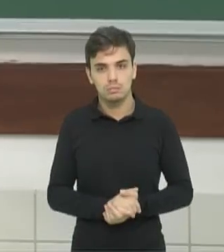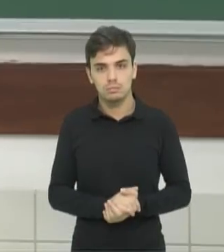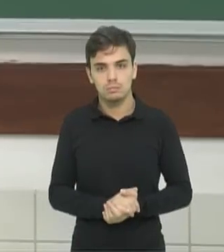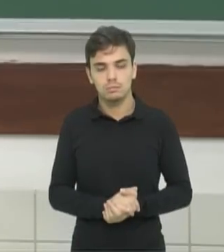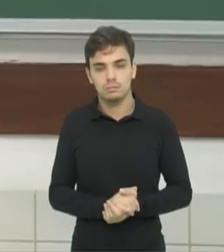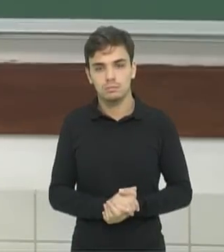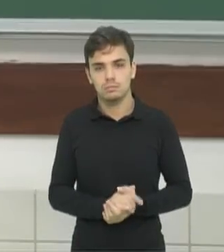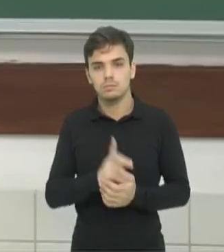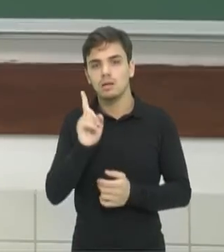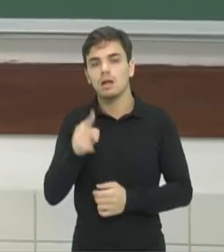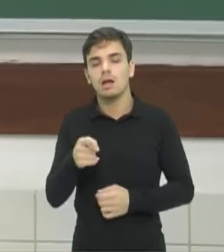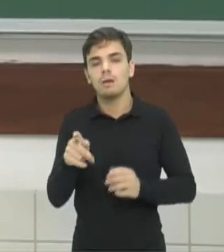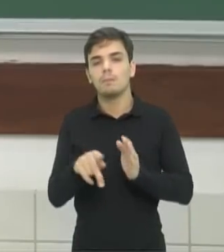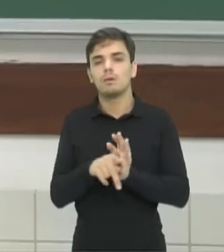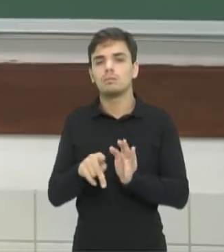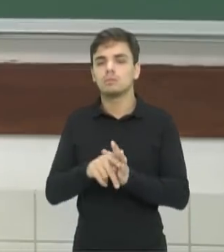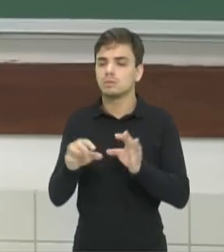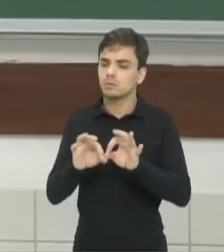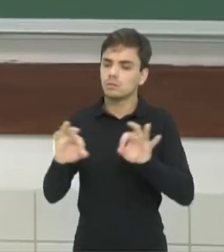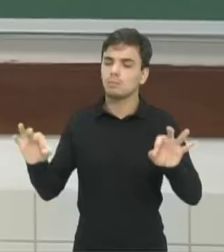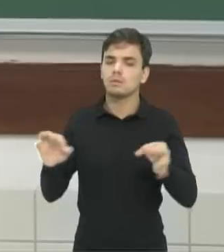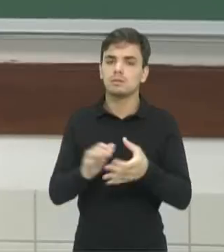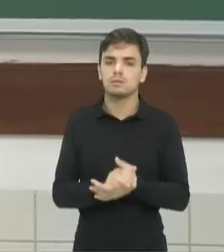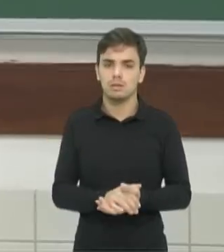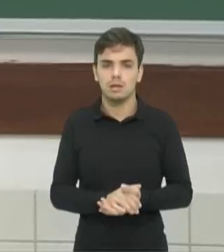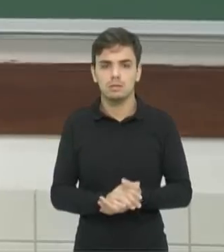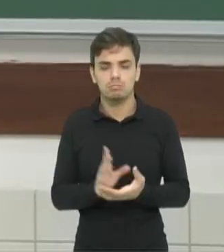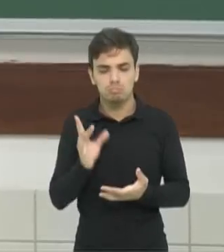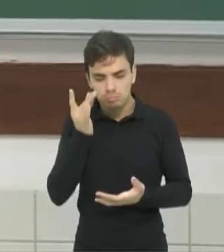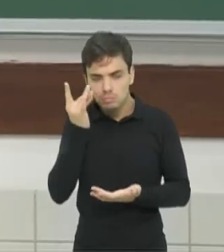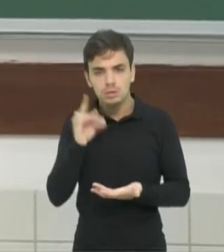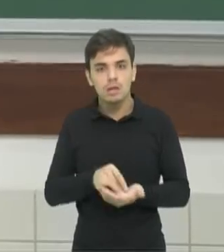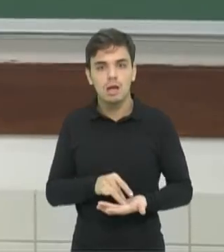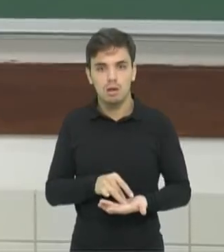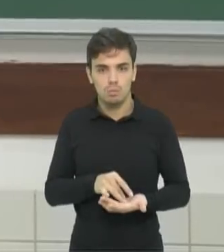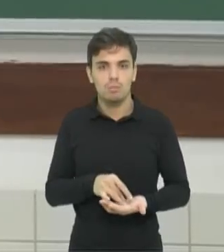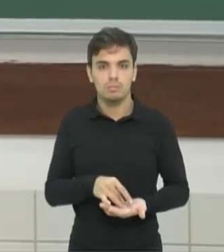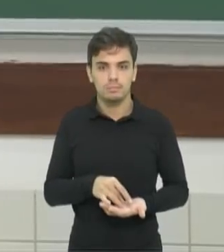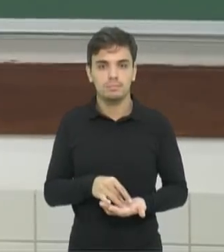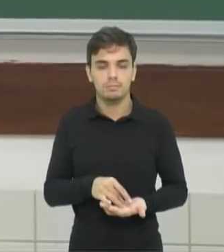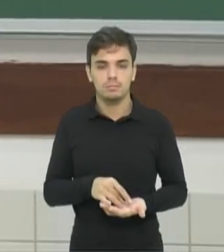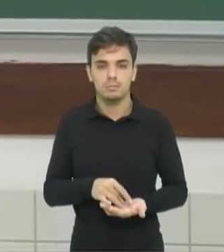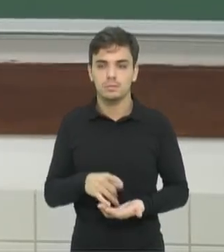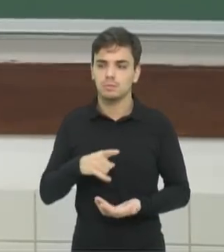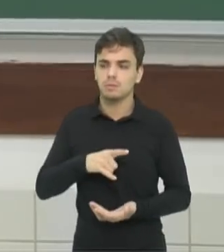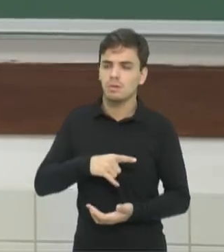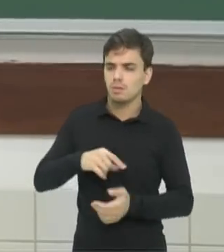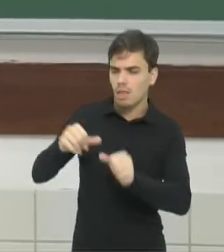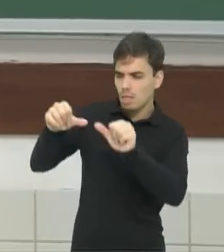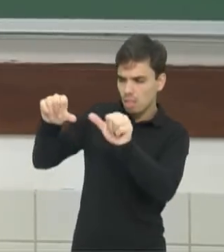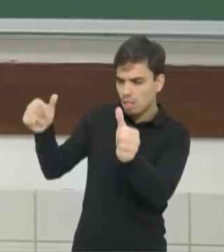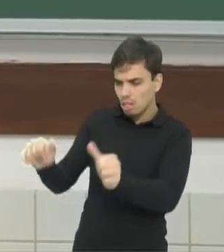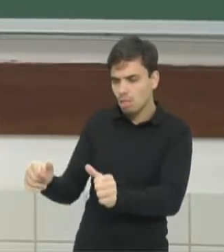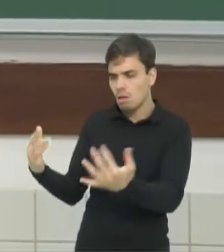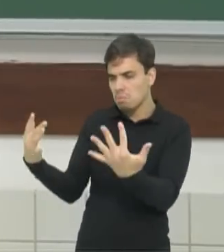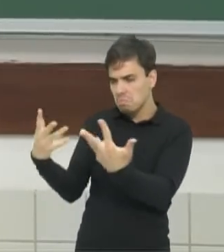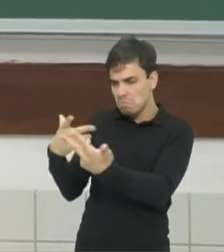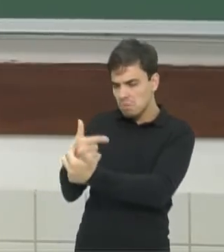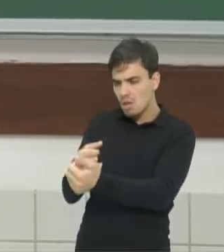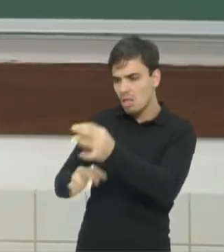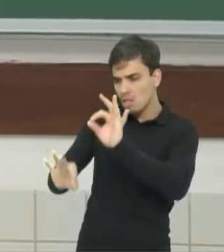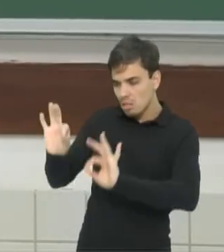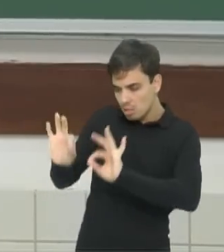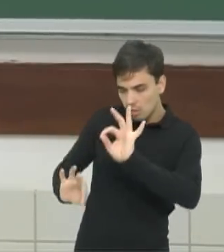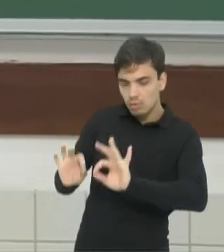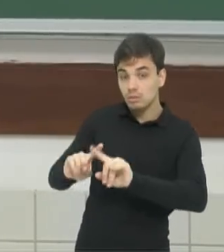da simplicidade que eu falei, né? Aquela coisa real, tá? Então, sem muita embelezamento, não. Fazendo realmente como